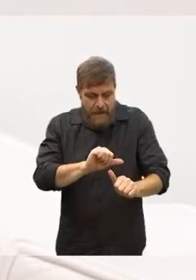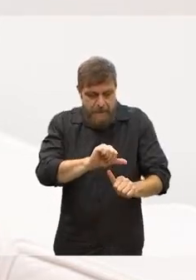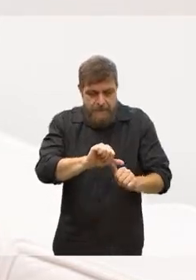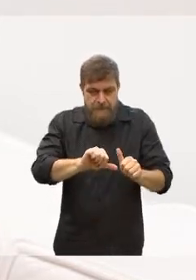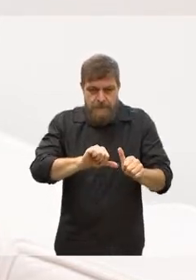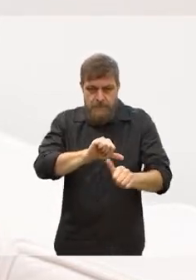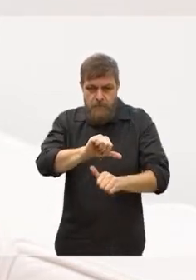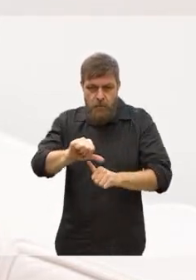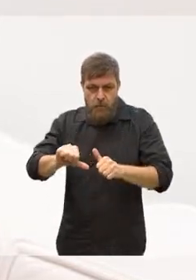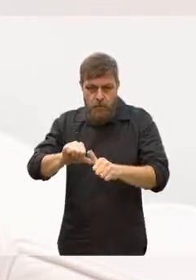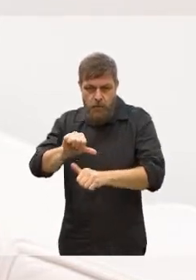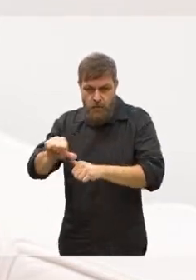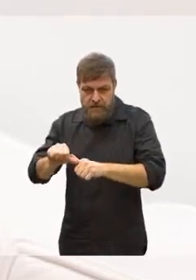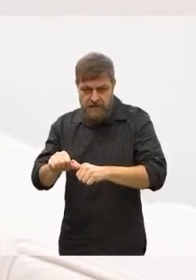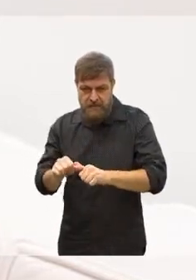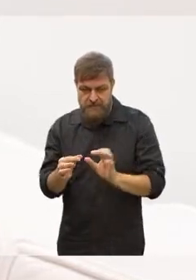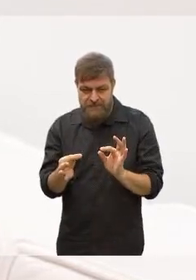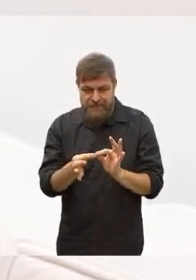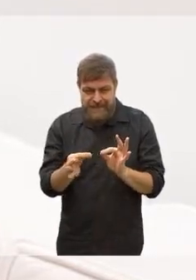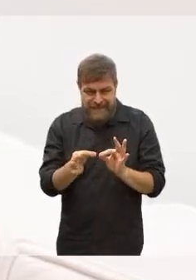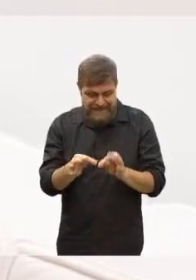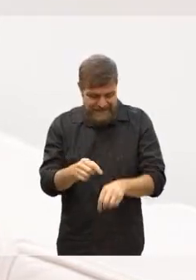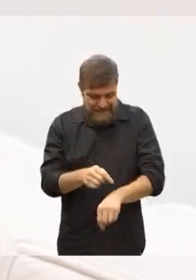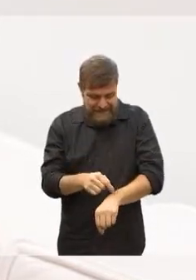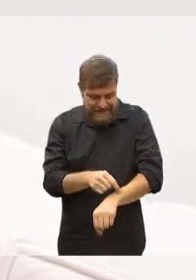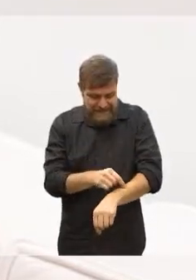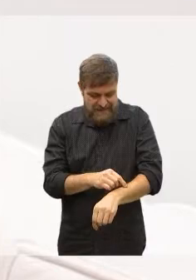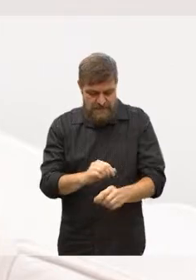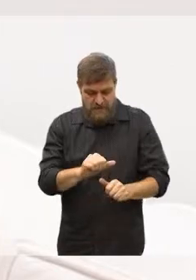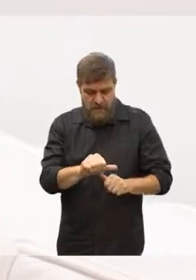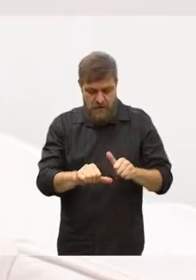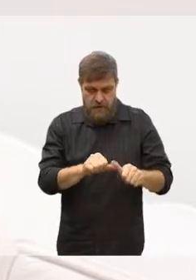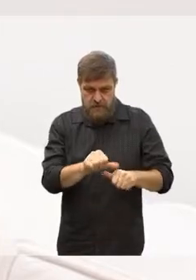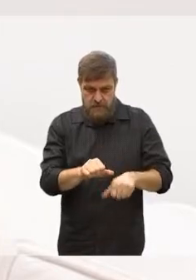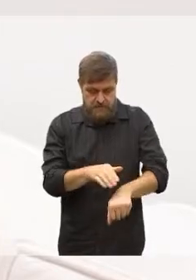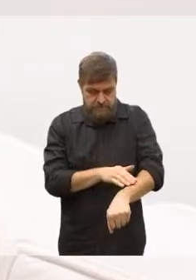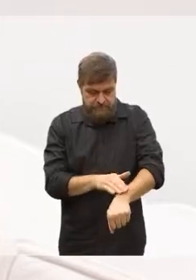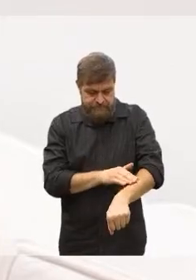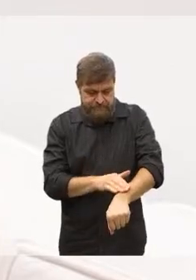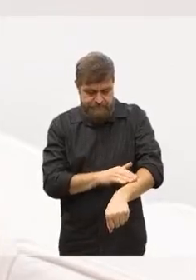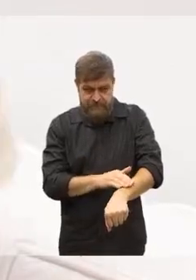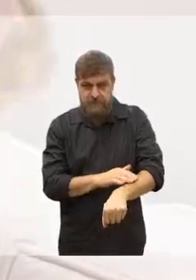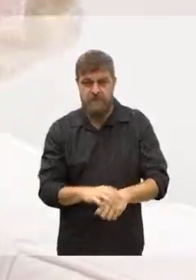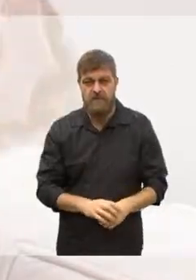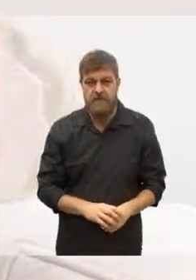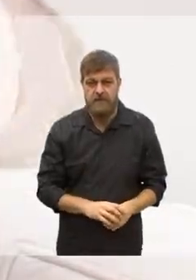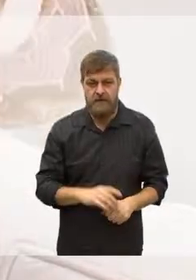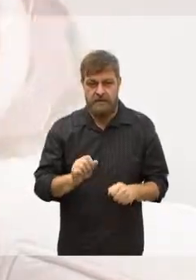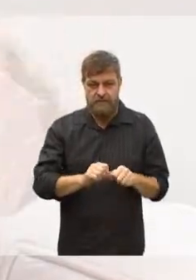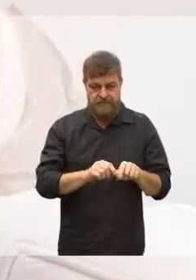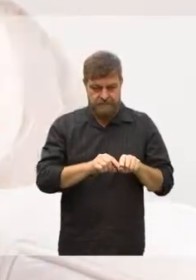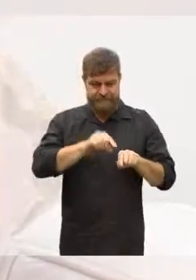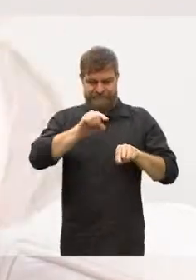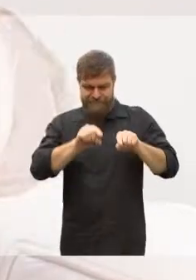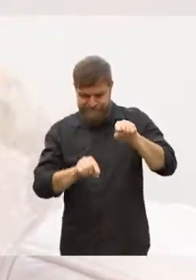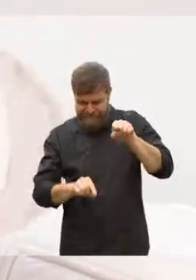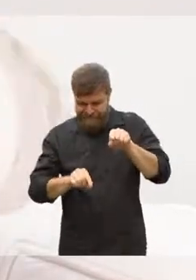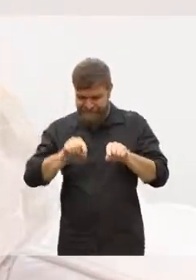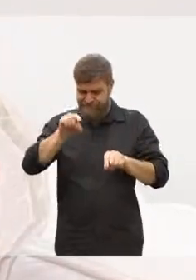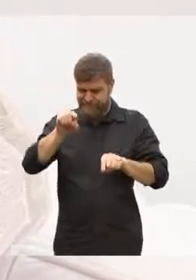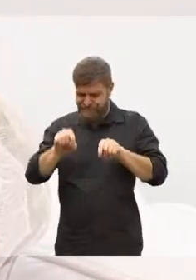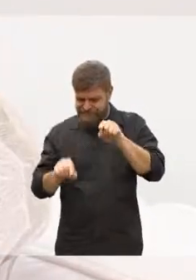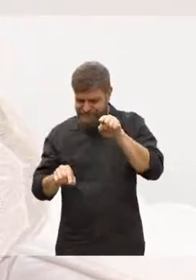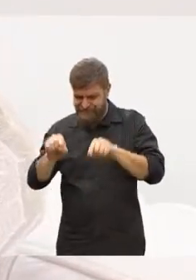pele, a microbiota, os badalados probióticos. Então, eles fazem um desequilíbrio